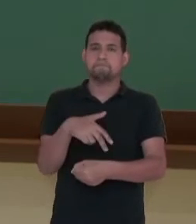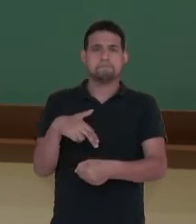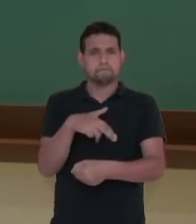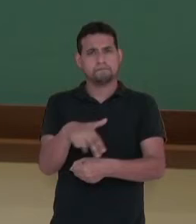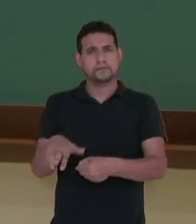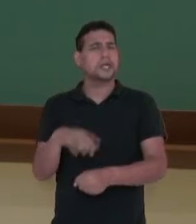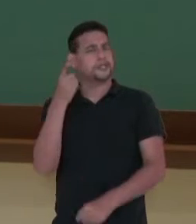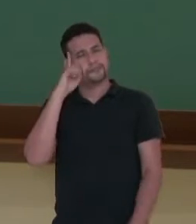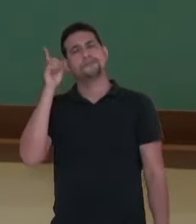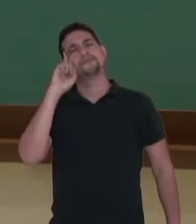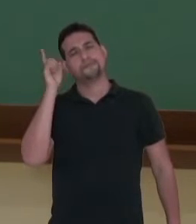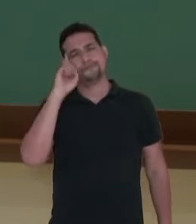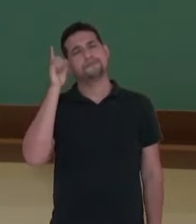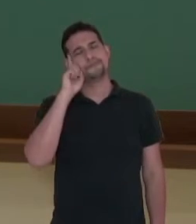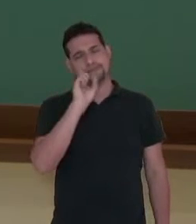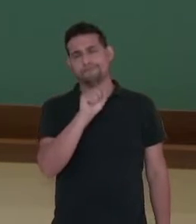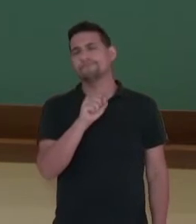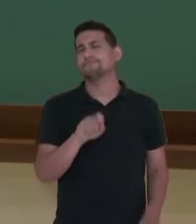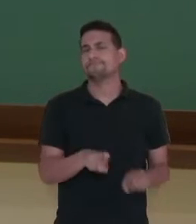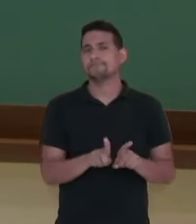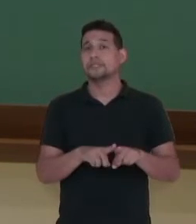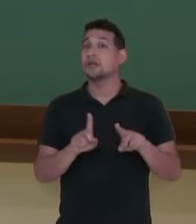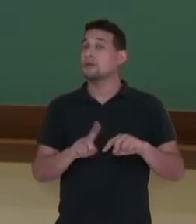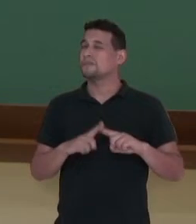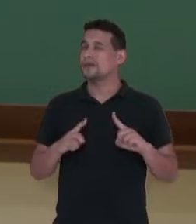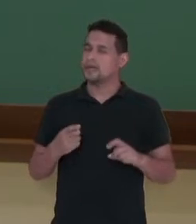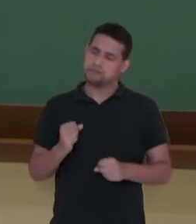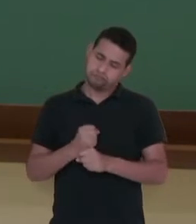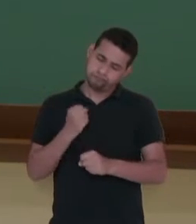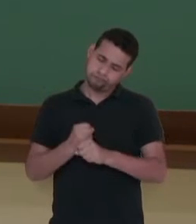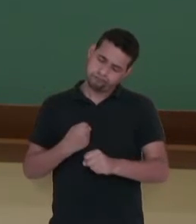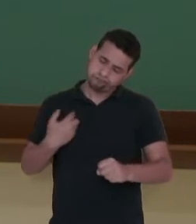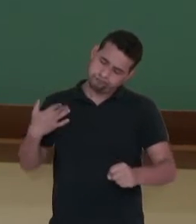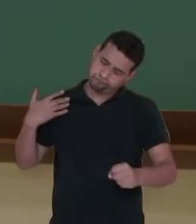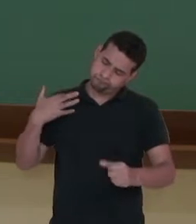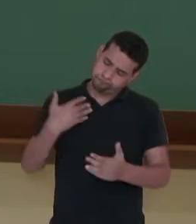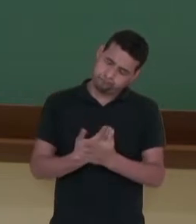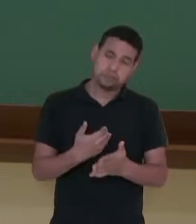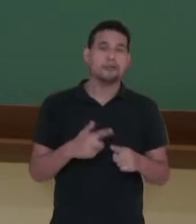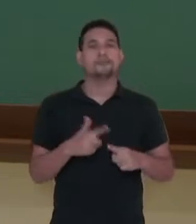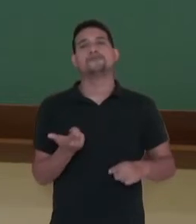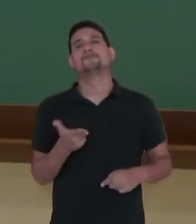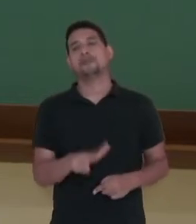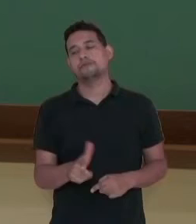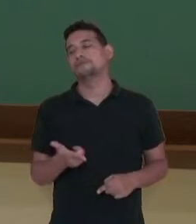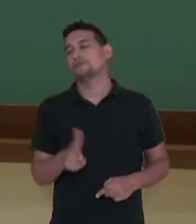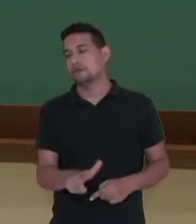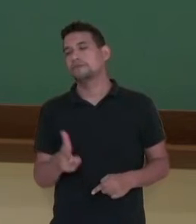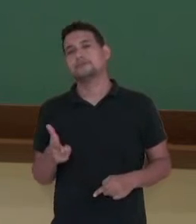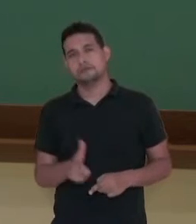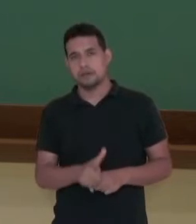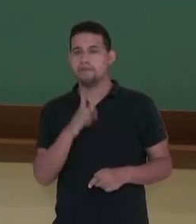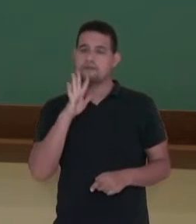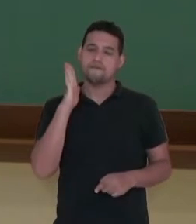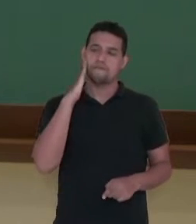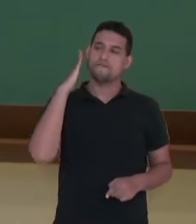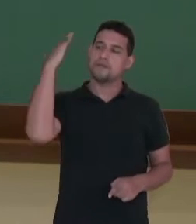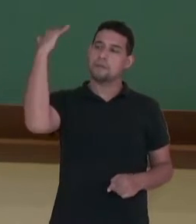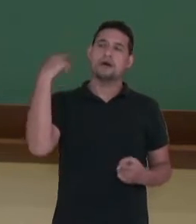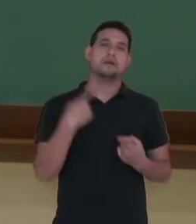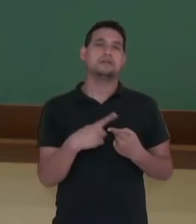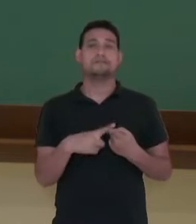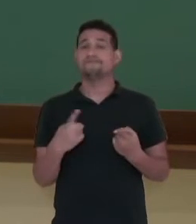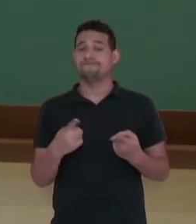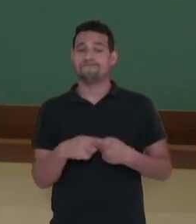todos os dias, e durante muitos anos essa cena se repetiu e ela se tornou conhecida por